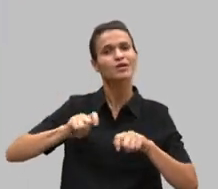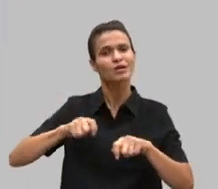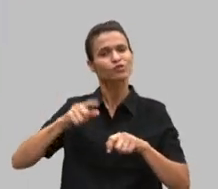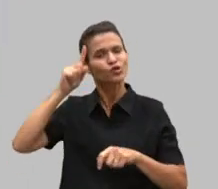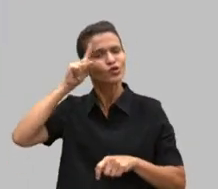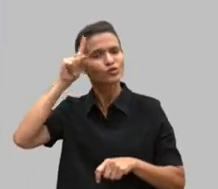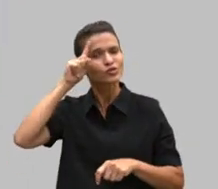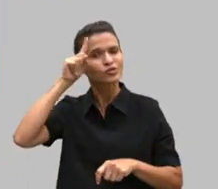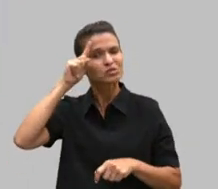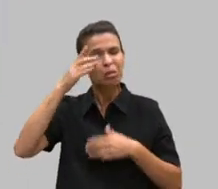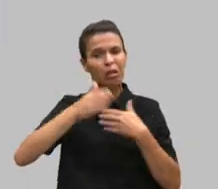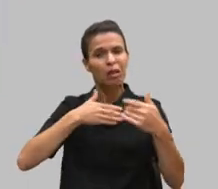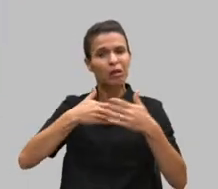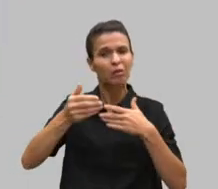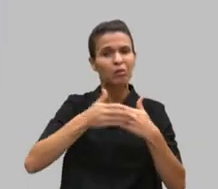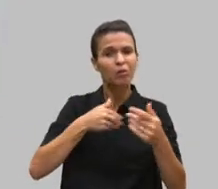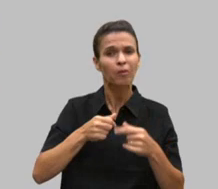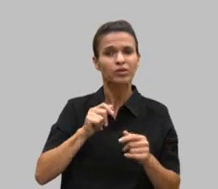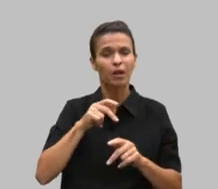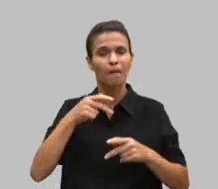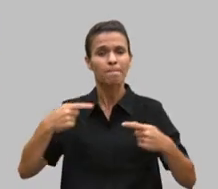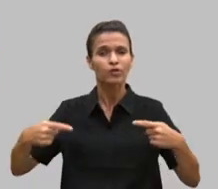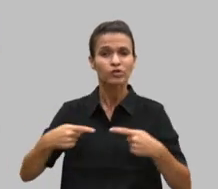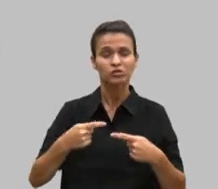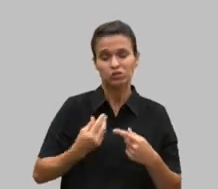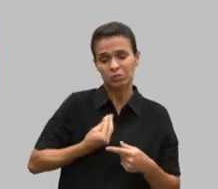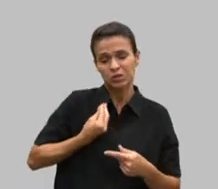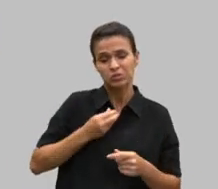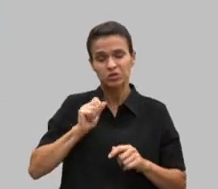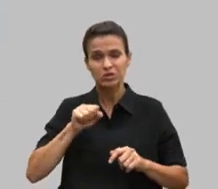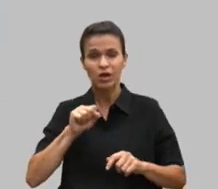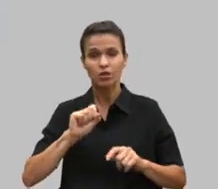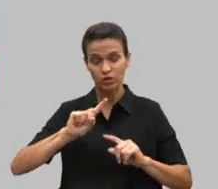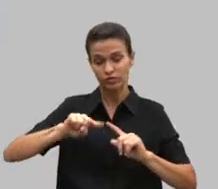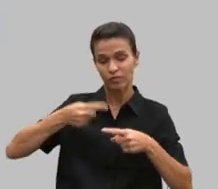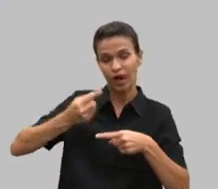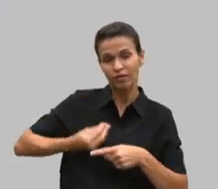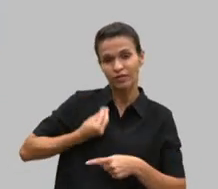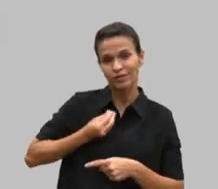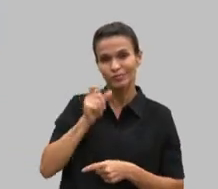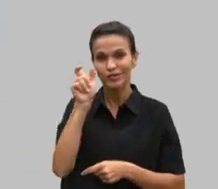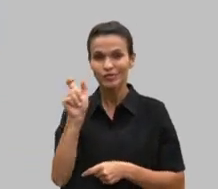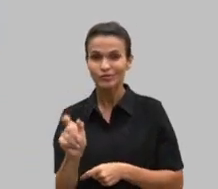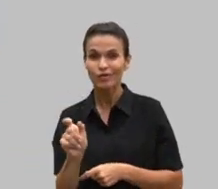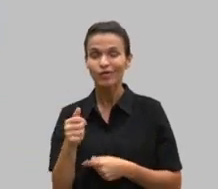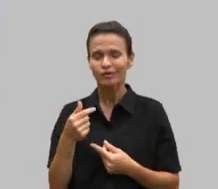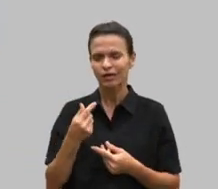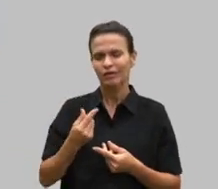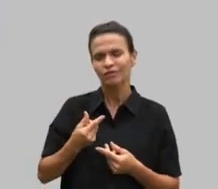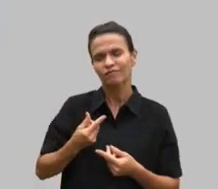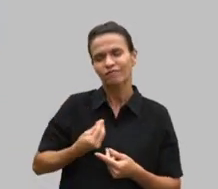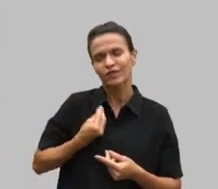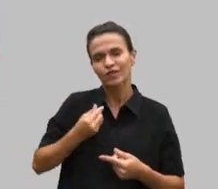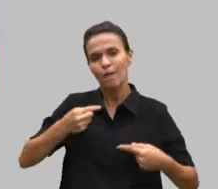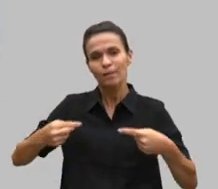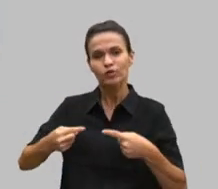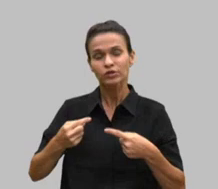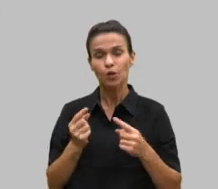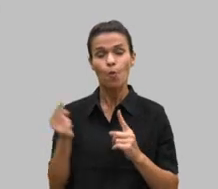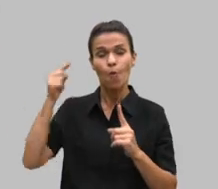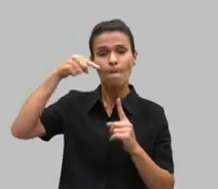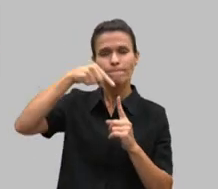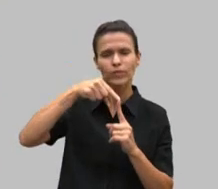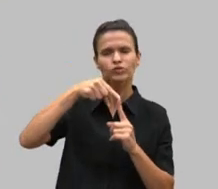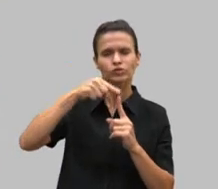a dia independente Quem tá na política ou não transformar a vida das pessoas até porque eu sempre falo quem tá na vida pública tem uma principal missão é